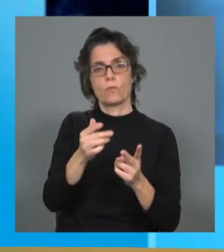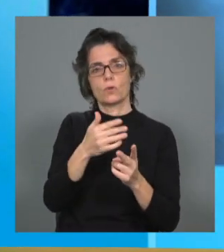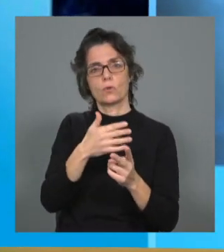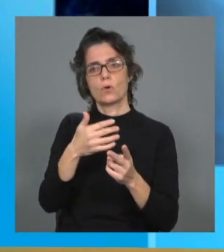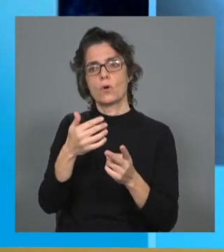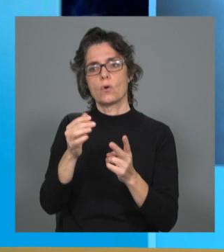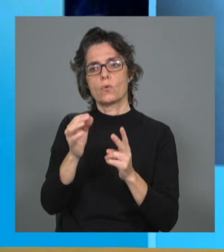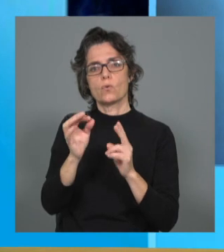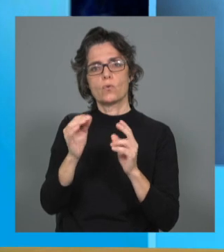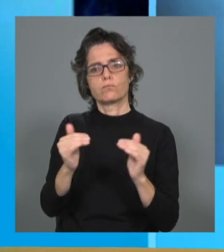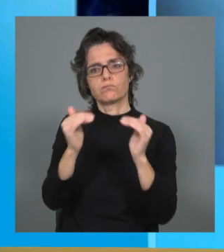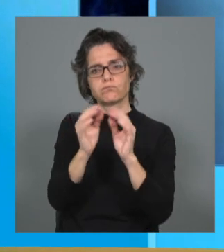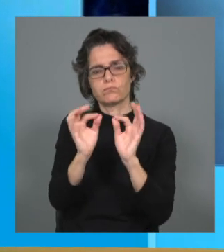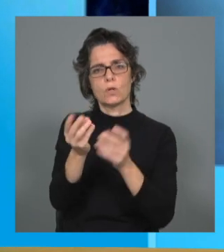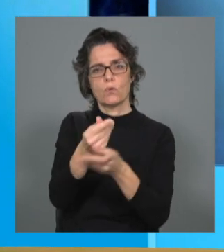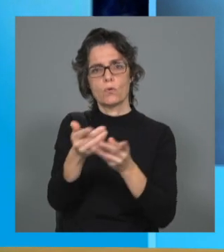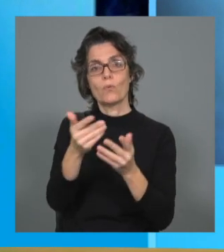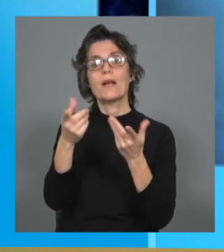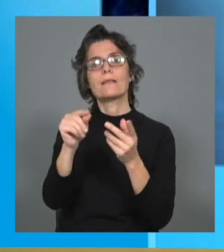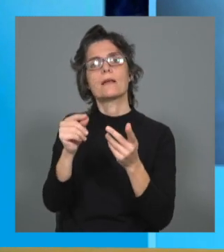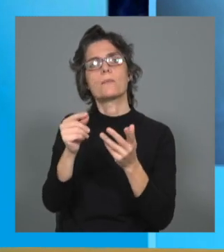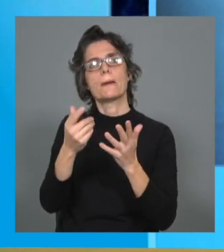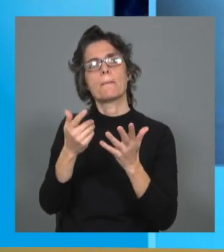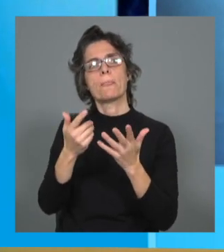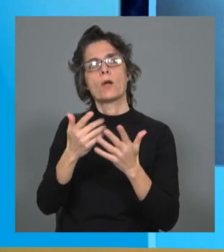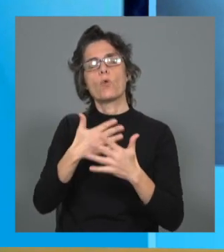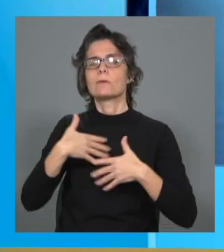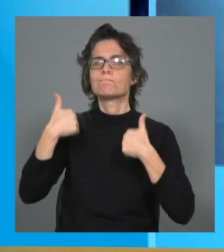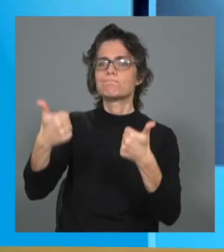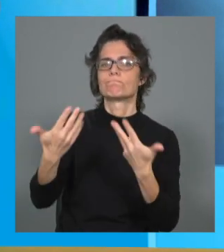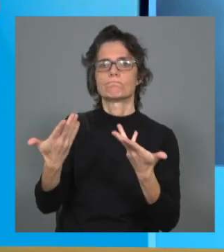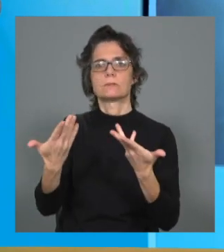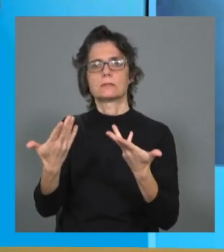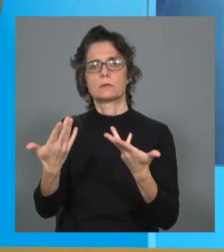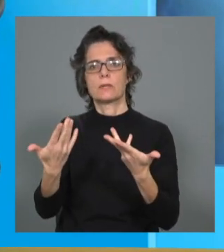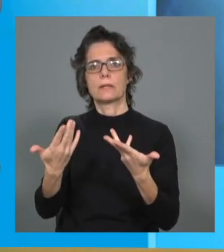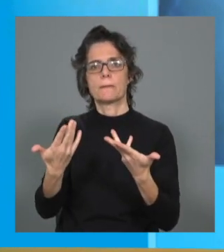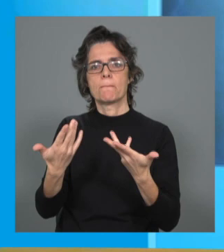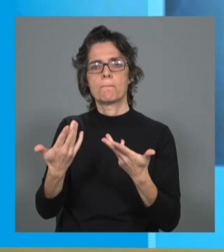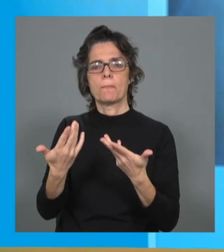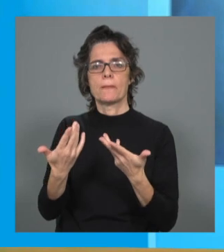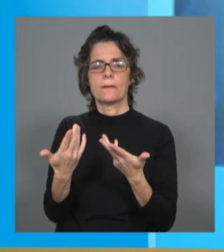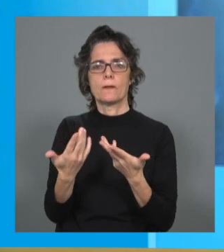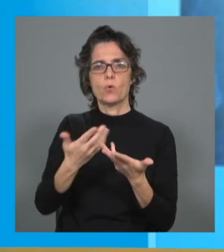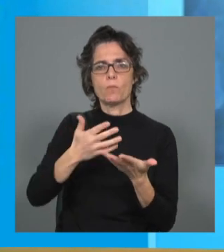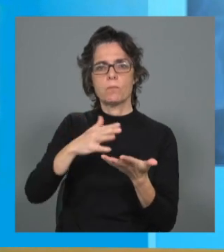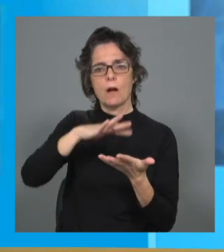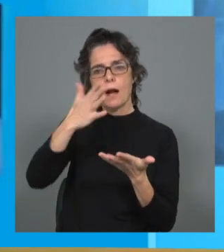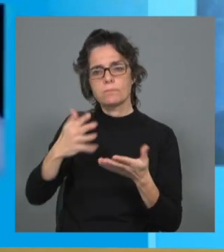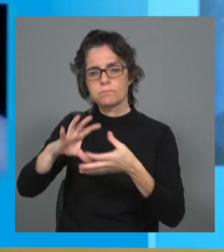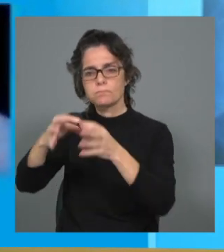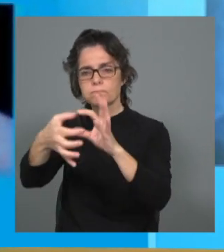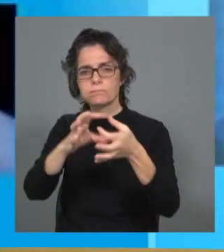económico, que alcançam um maior estádio de harmonia, de felicidade, o que seja. Aliás, etimologicamente, o que também não é muitas